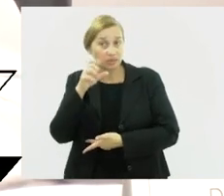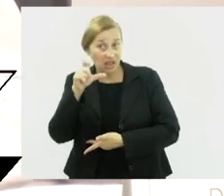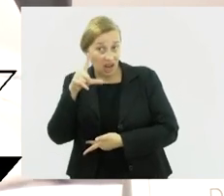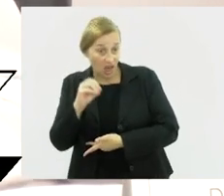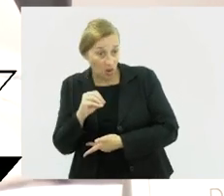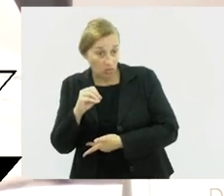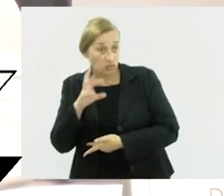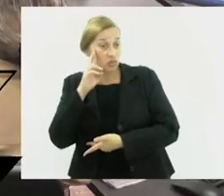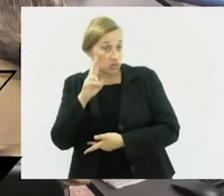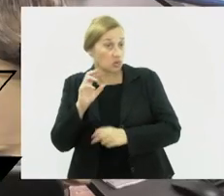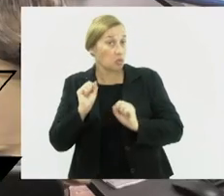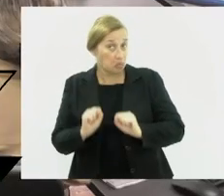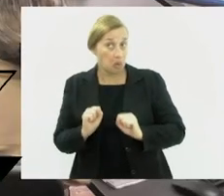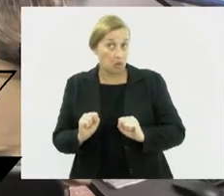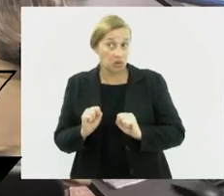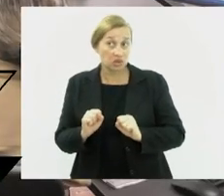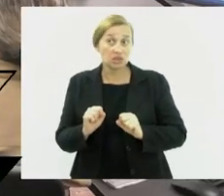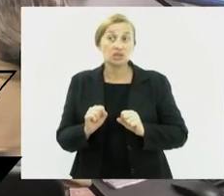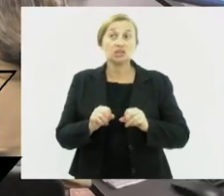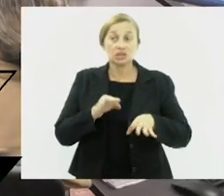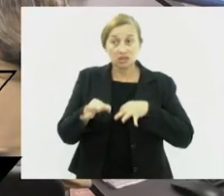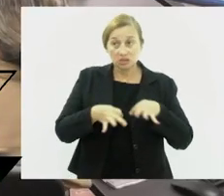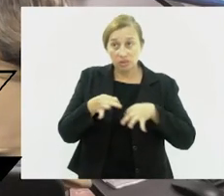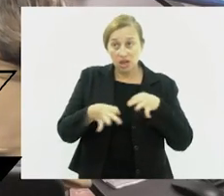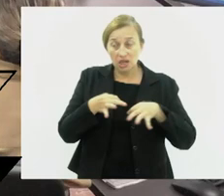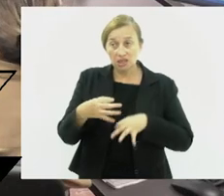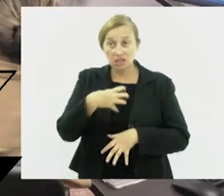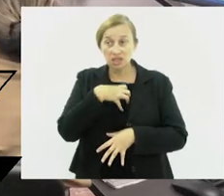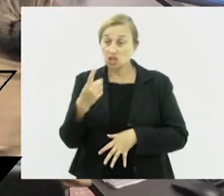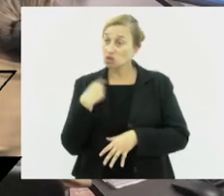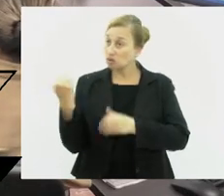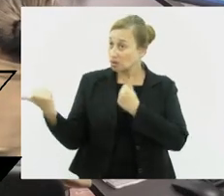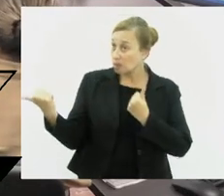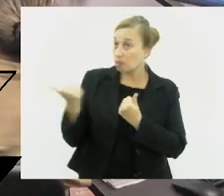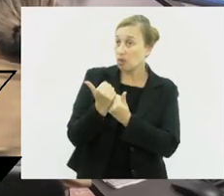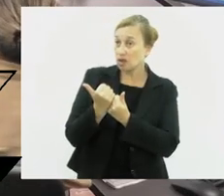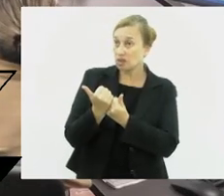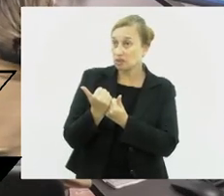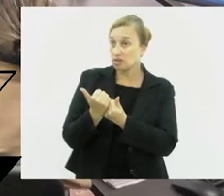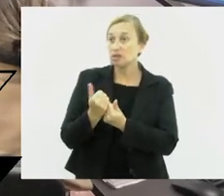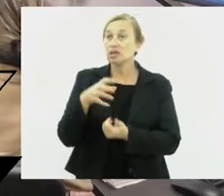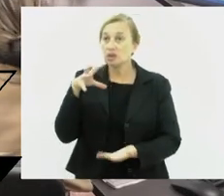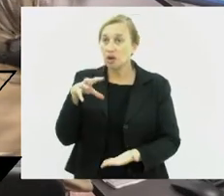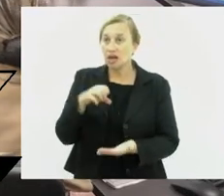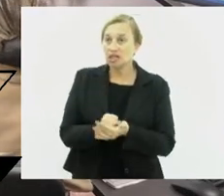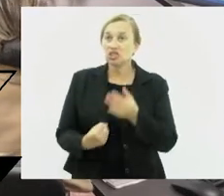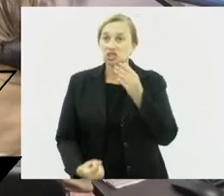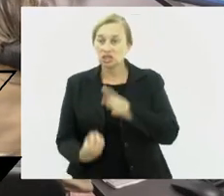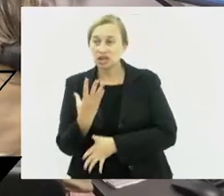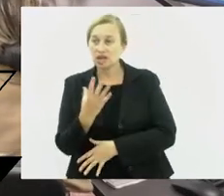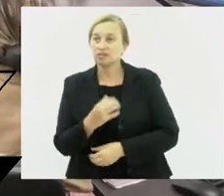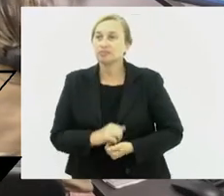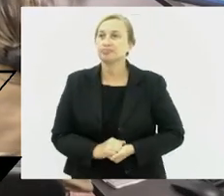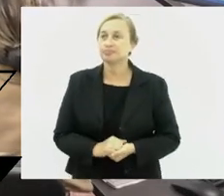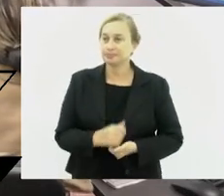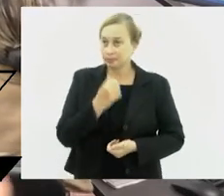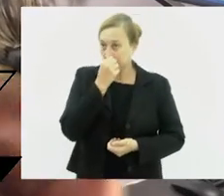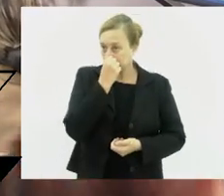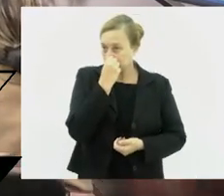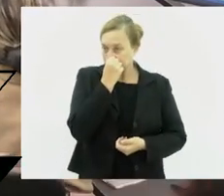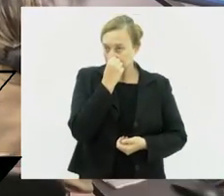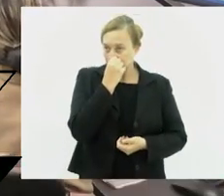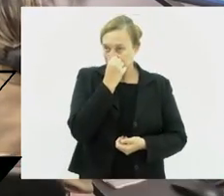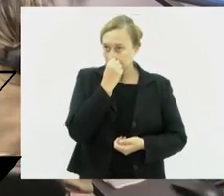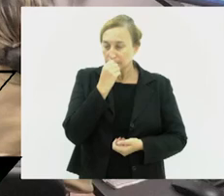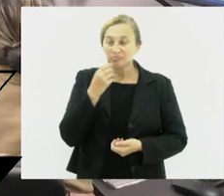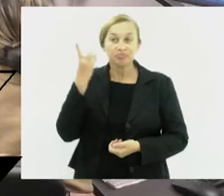Vossa Excelência pode trabalhar nesse sentido e nós lhe apoiaremos para que esse cadastro seja feito. Deputado